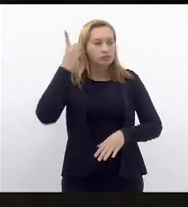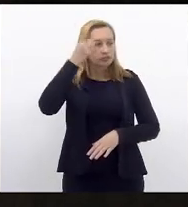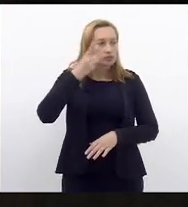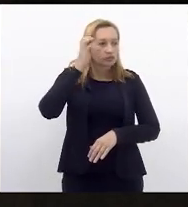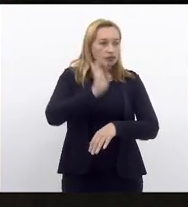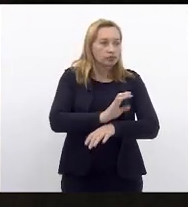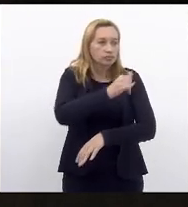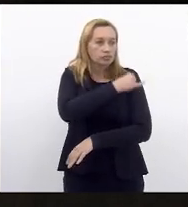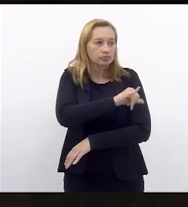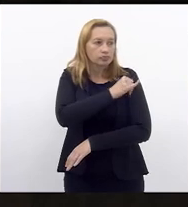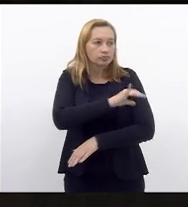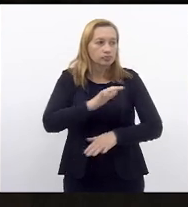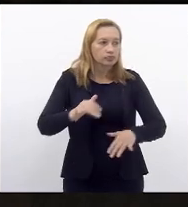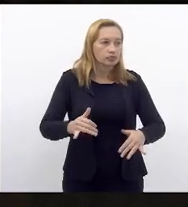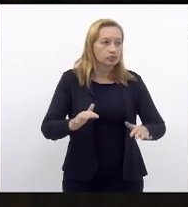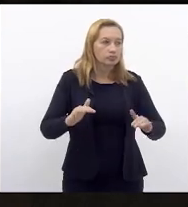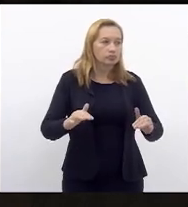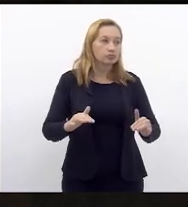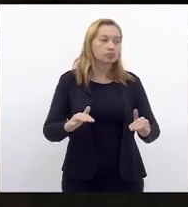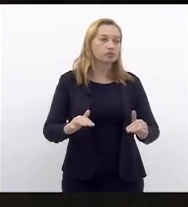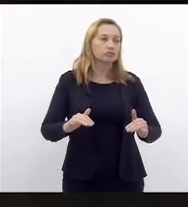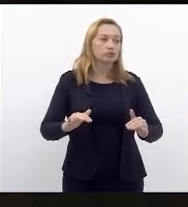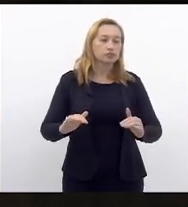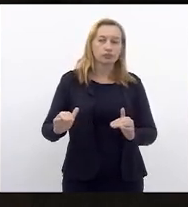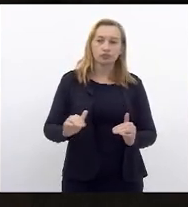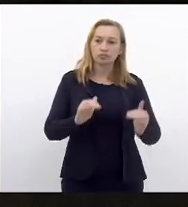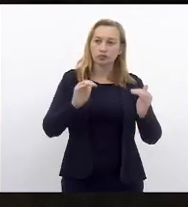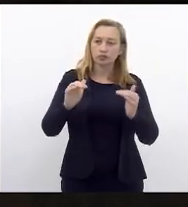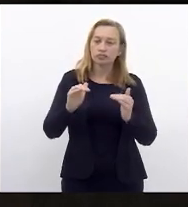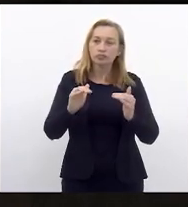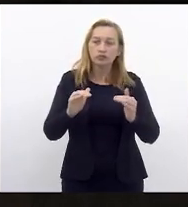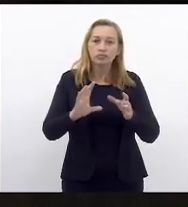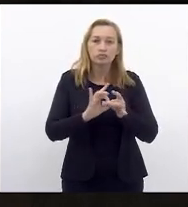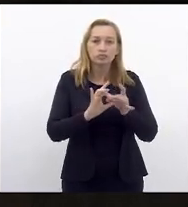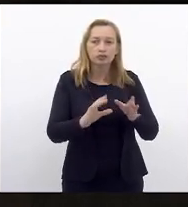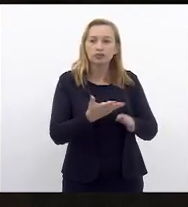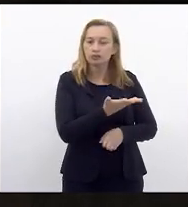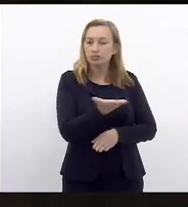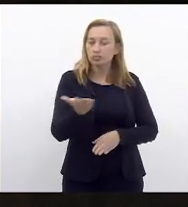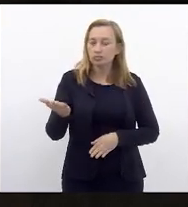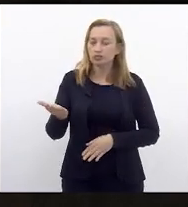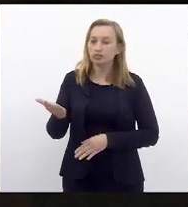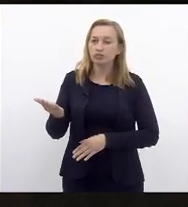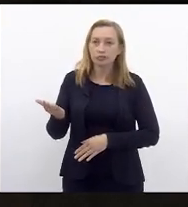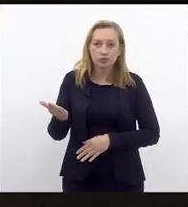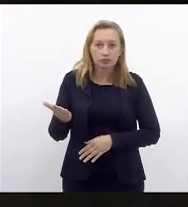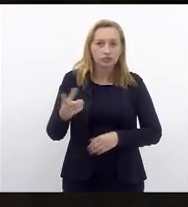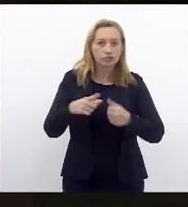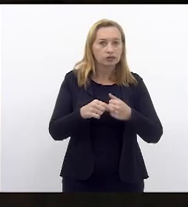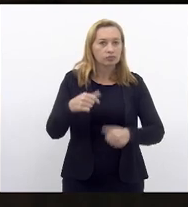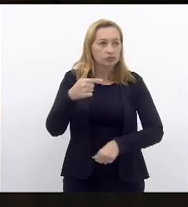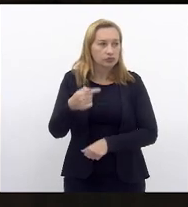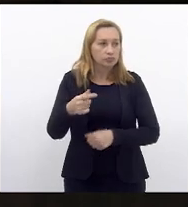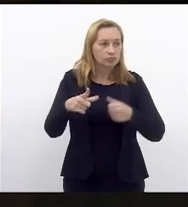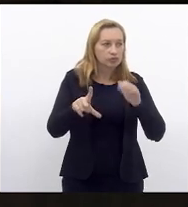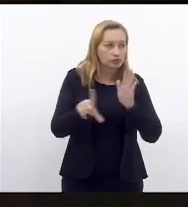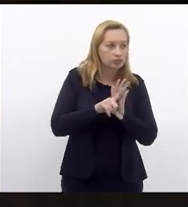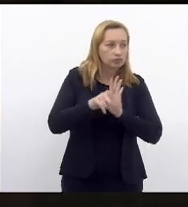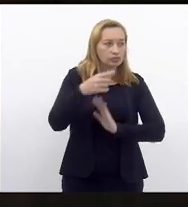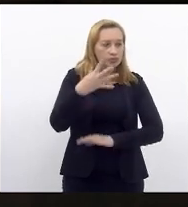Janeiro. Tenho a honra de submeter a elevada deliberação de vossas excelências em determinação ao artigo 7º da Lei Estadual